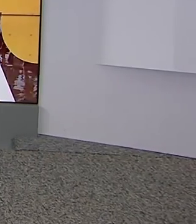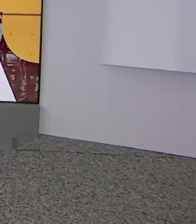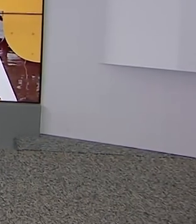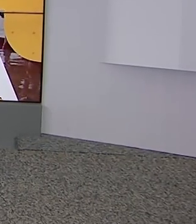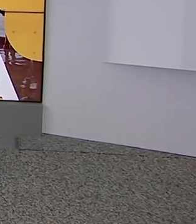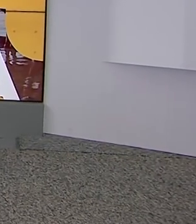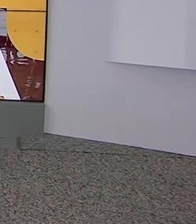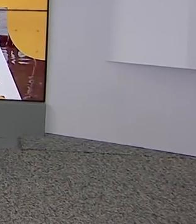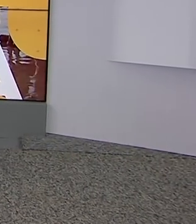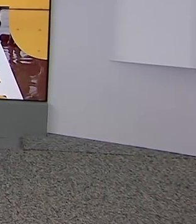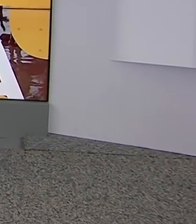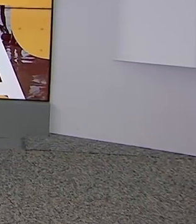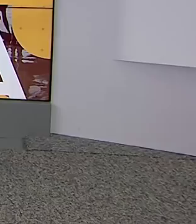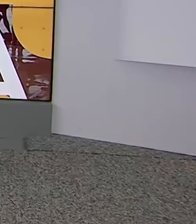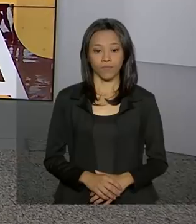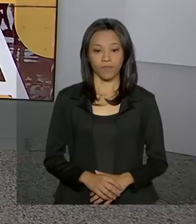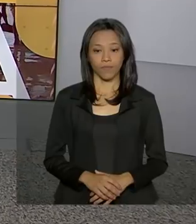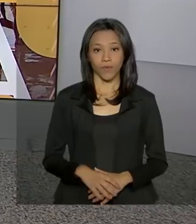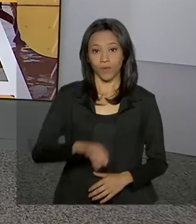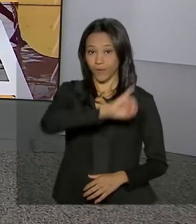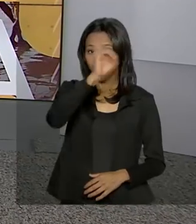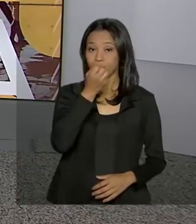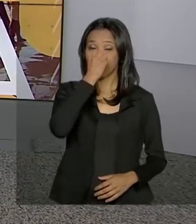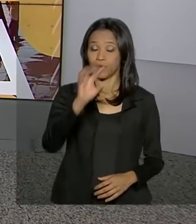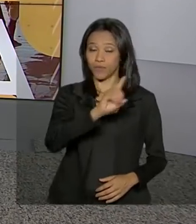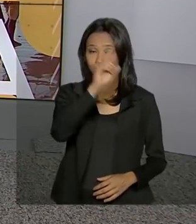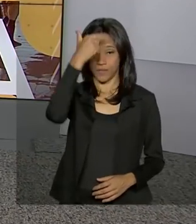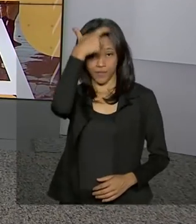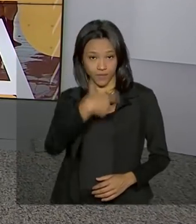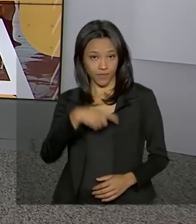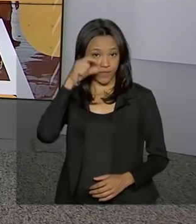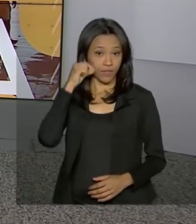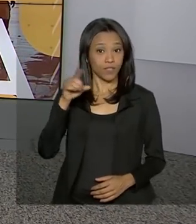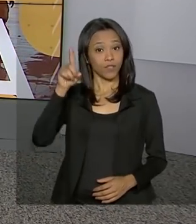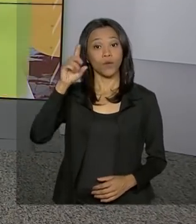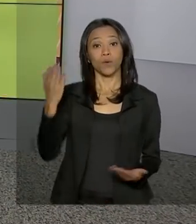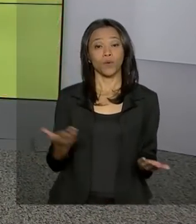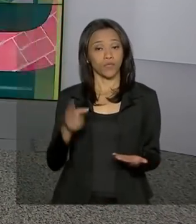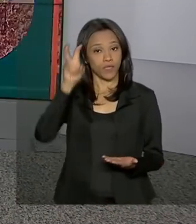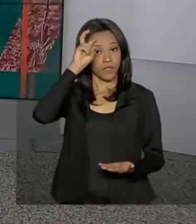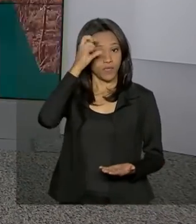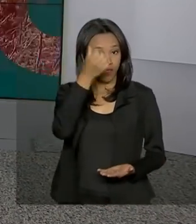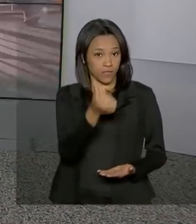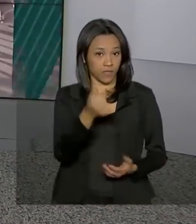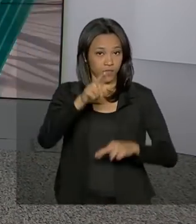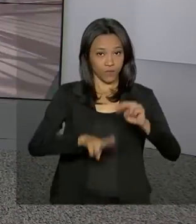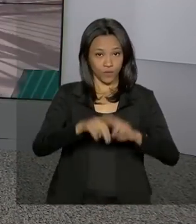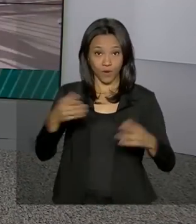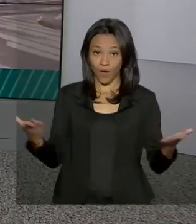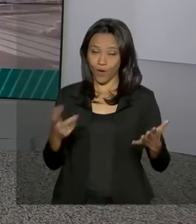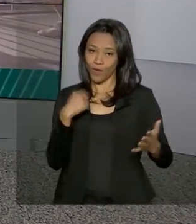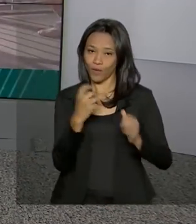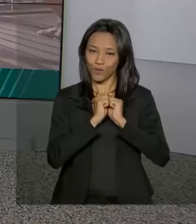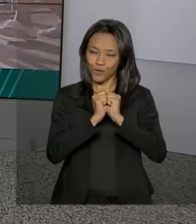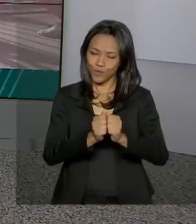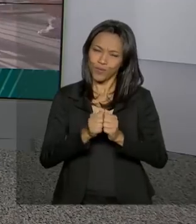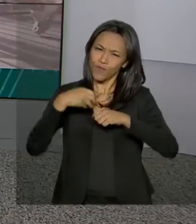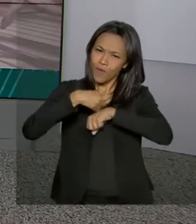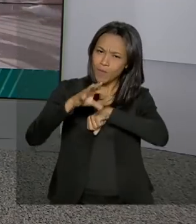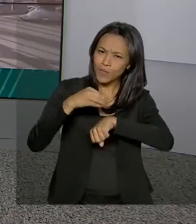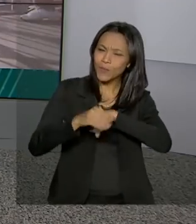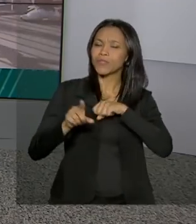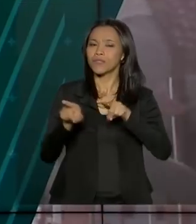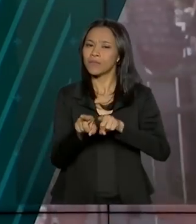Olá, bom dia, eu sou Carla Batier, hoje é quinta-feira, 6 de junho. A partir de agora, estamos juntos no Brasil em Dia, com muita informação e